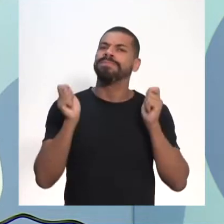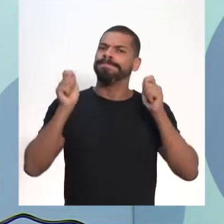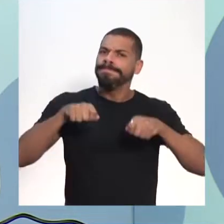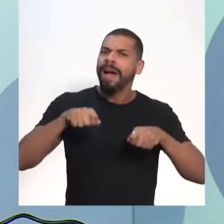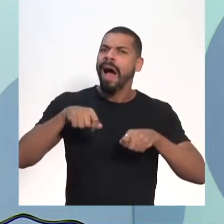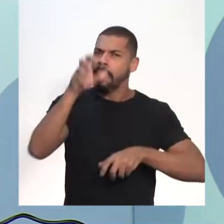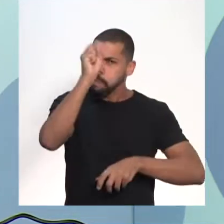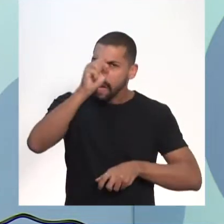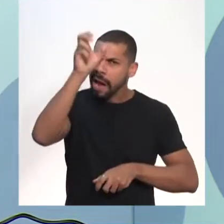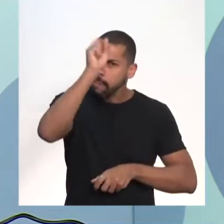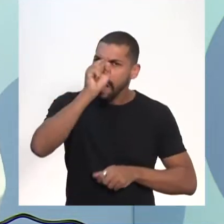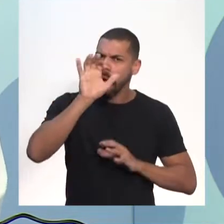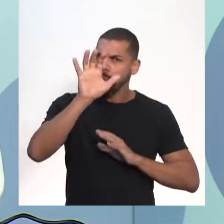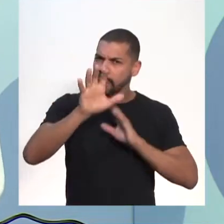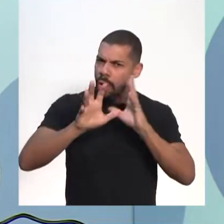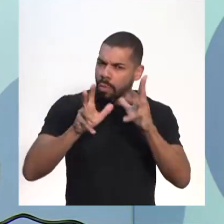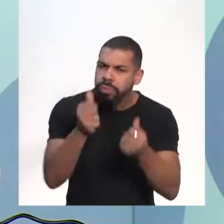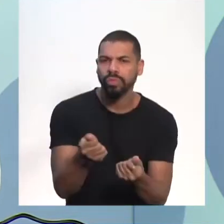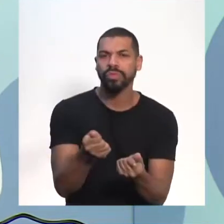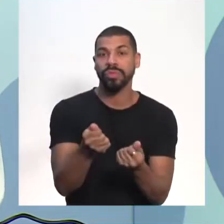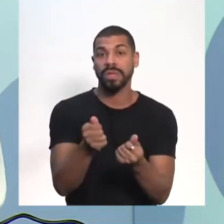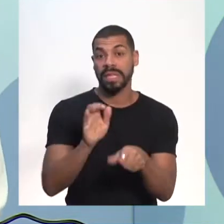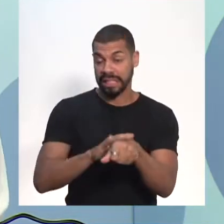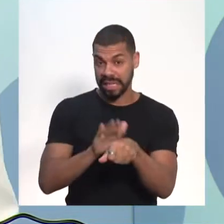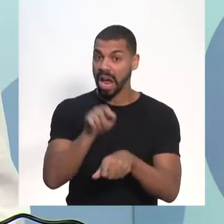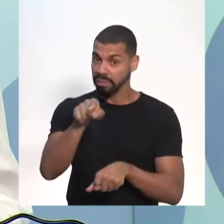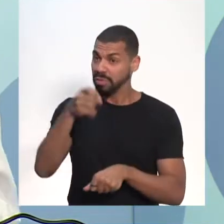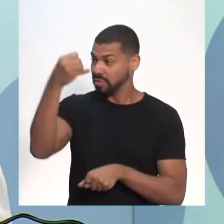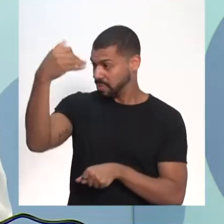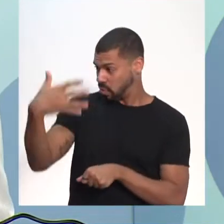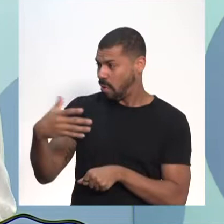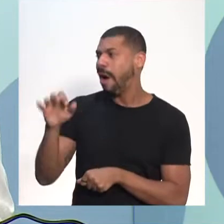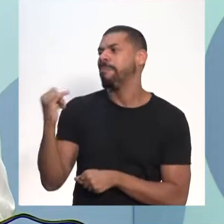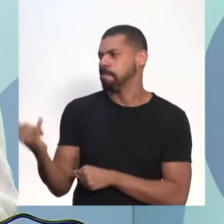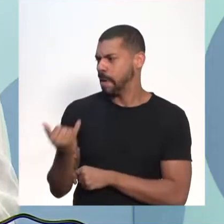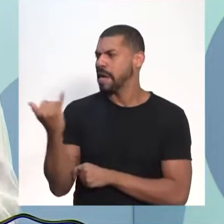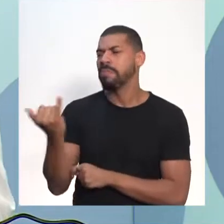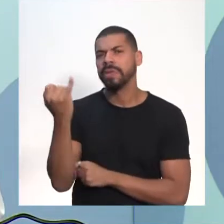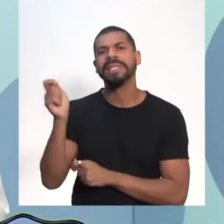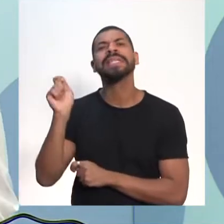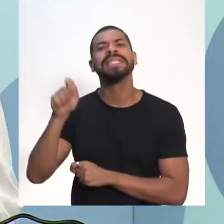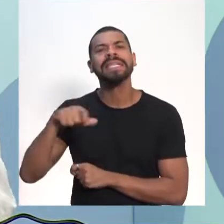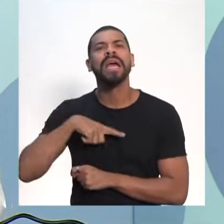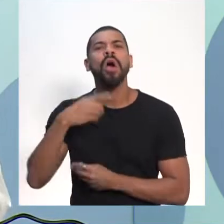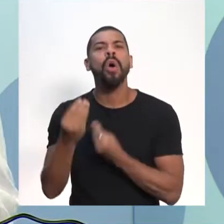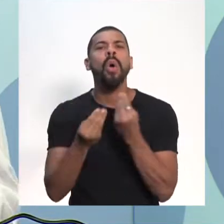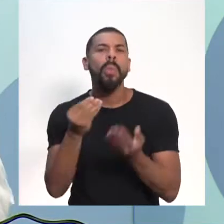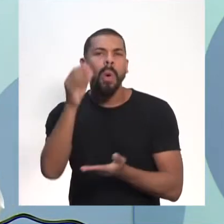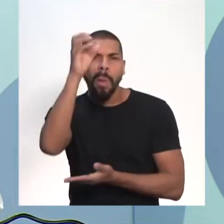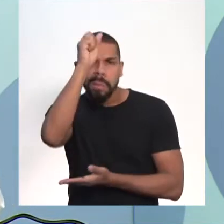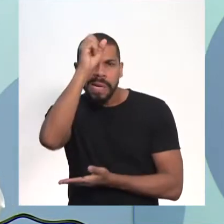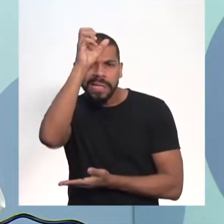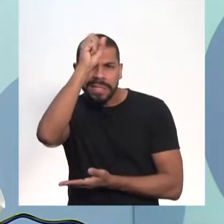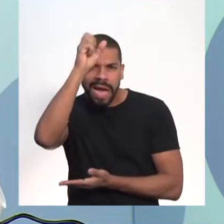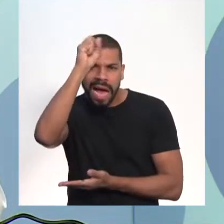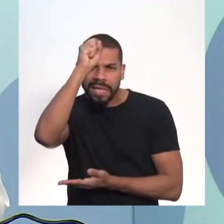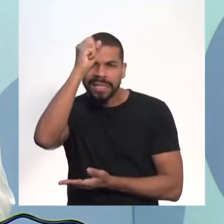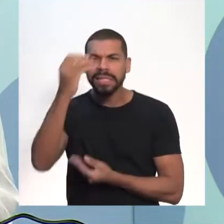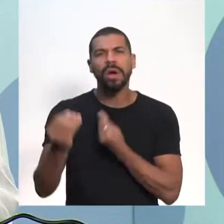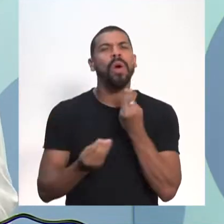aprendendo. Eu acho que você tocou num ponto muito importante, que é a questão da aprendizagem e